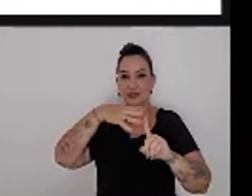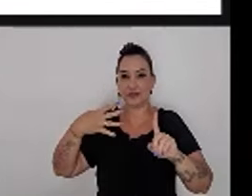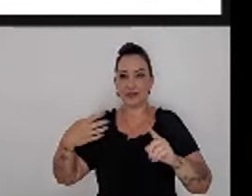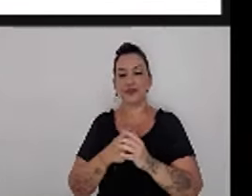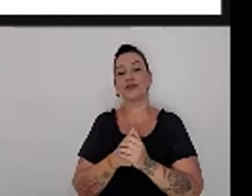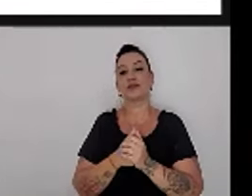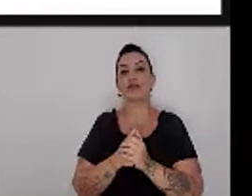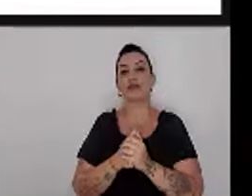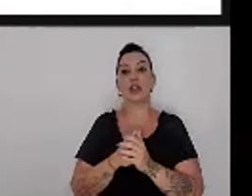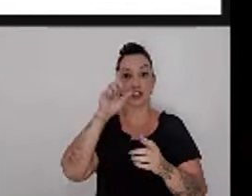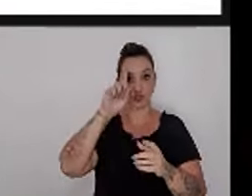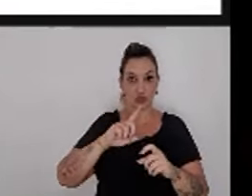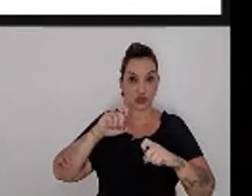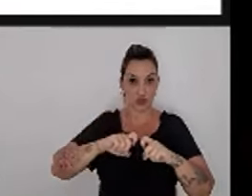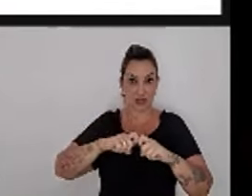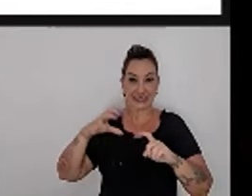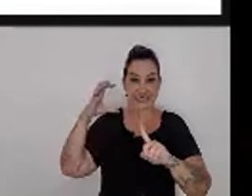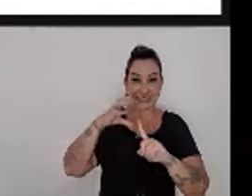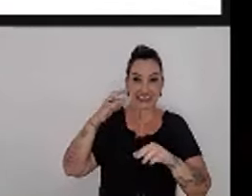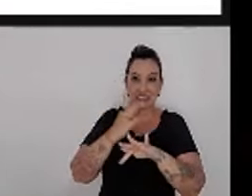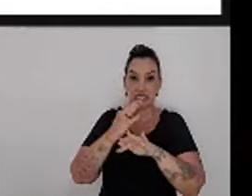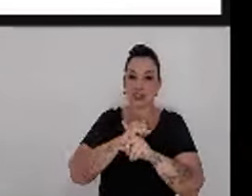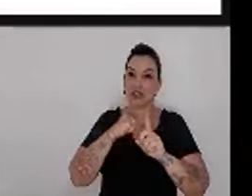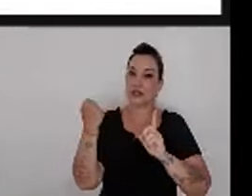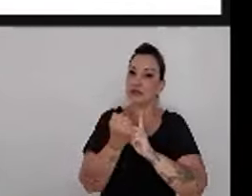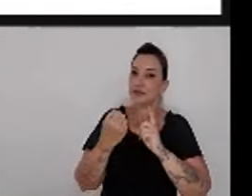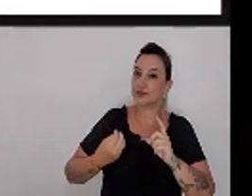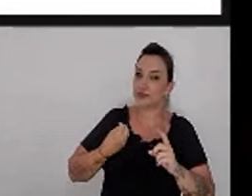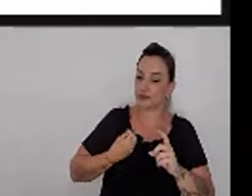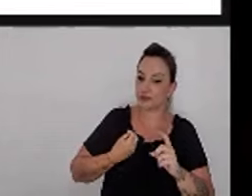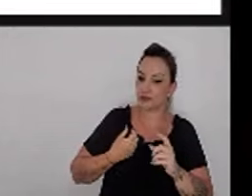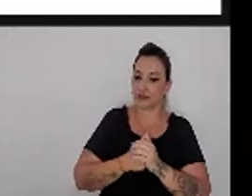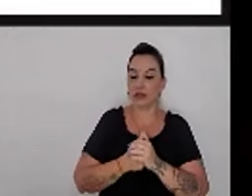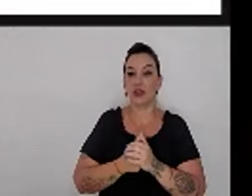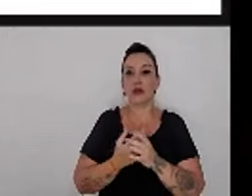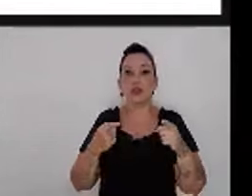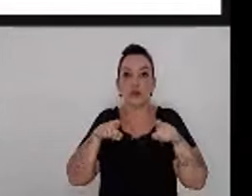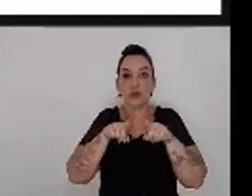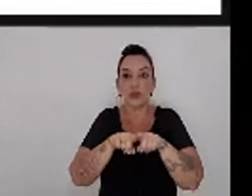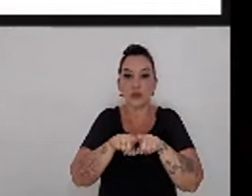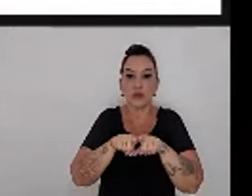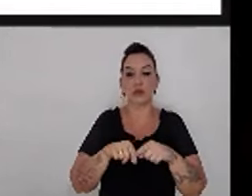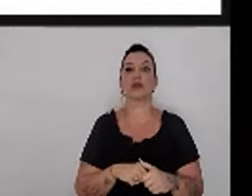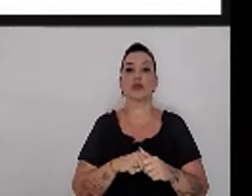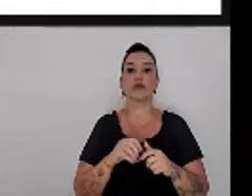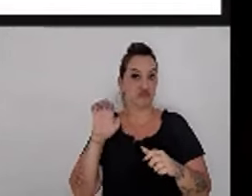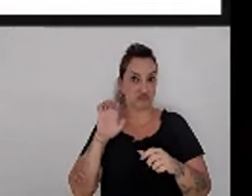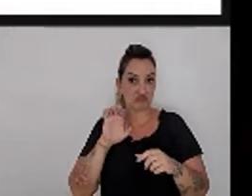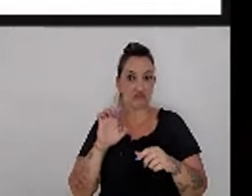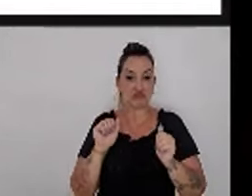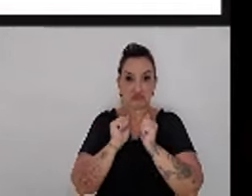de direitos sexuais implica a tolerância social à existência de fenômenos, como a homoafetividade e o